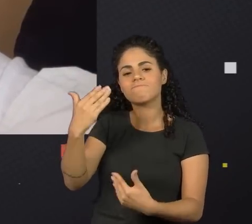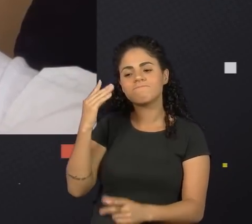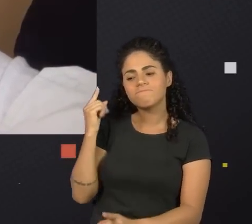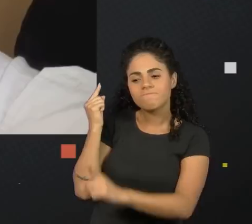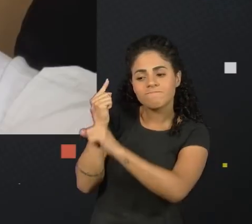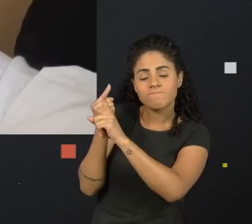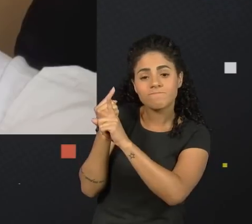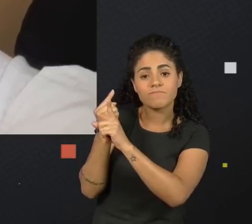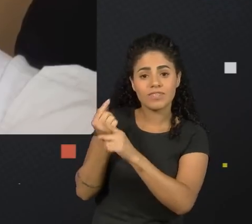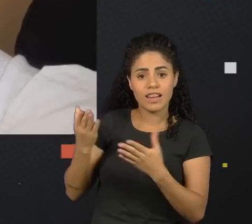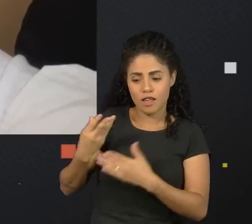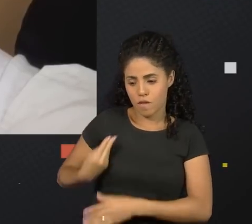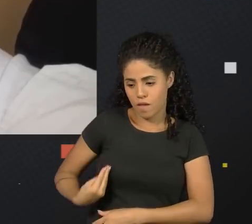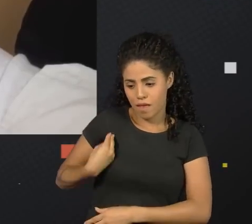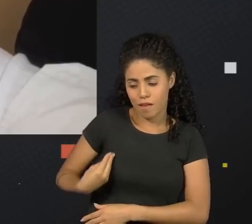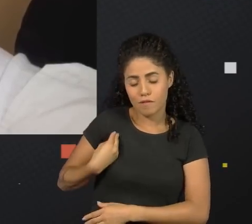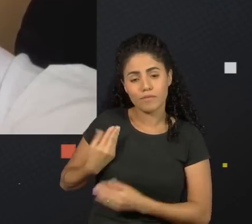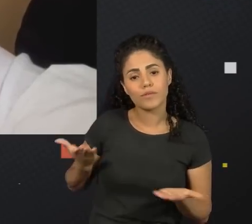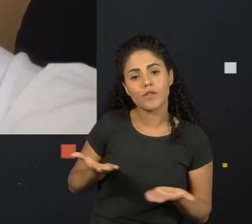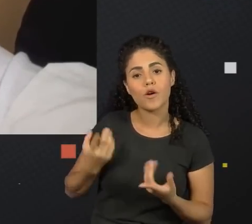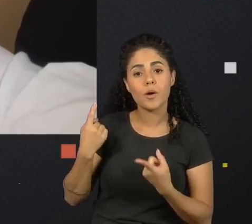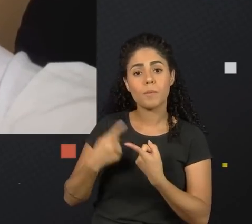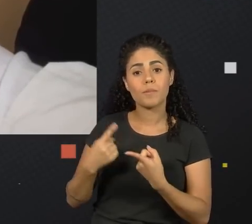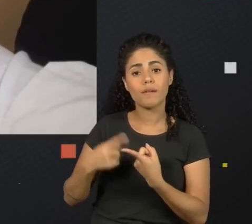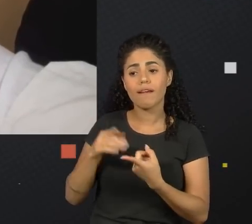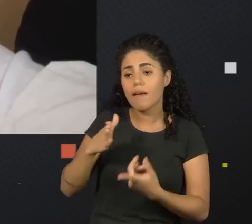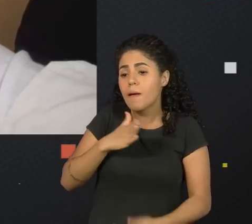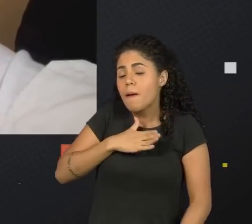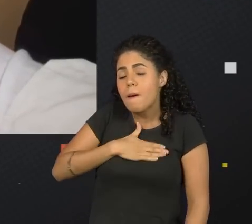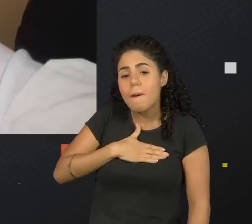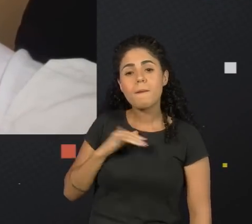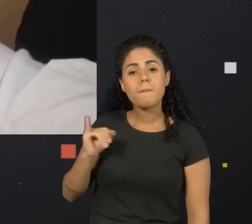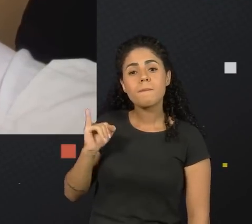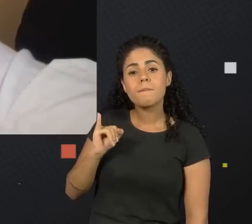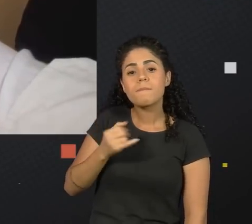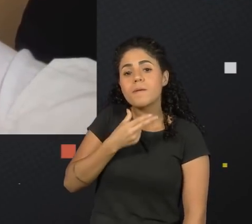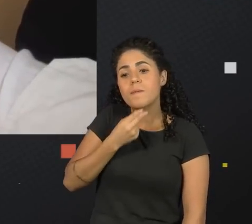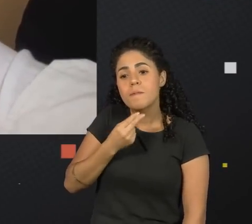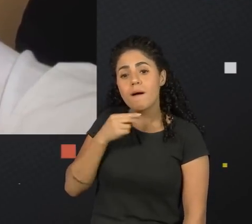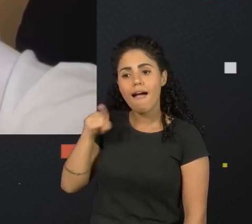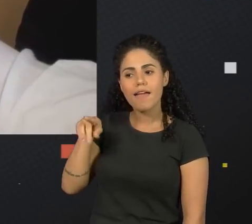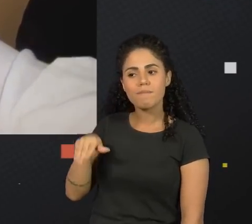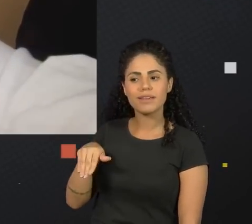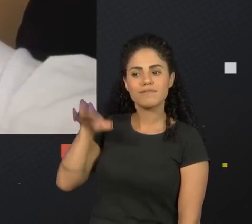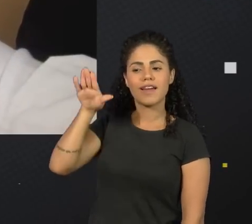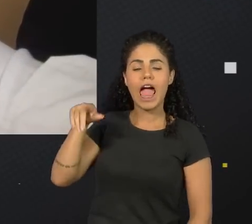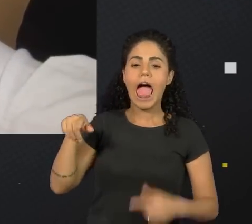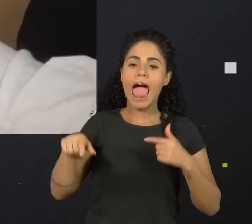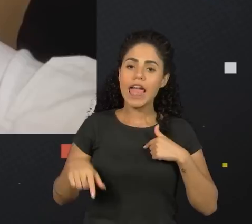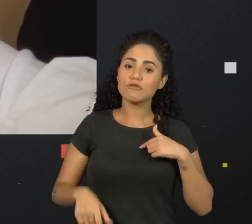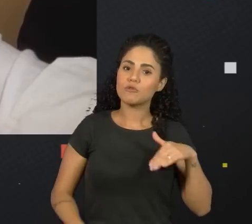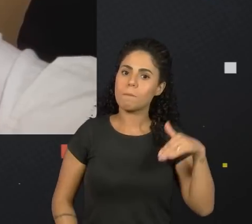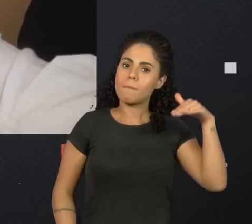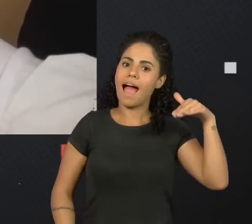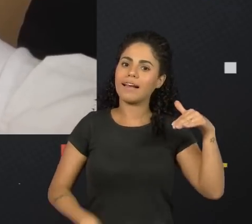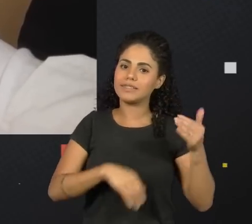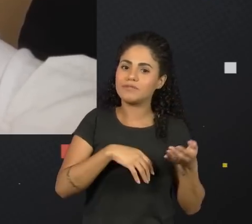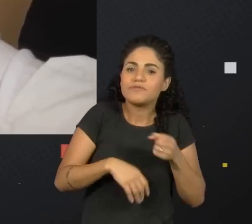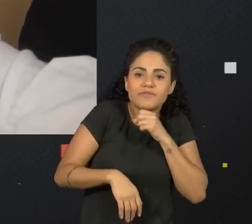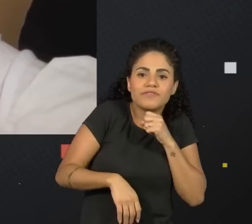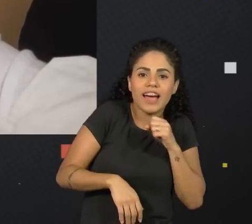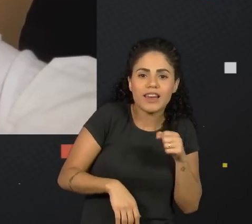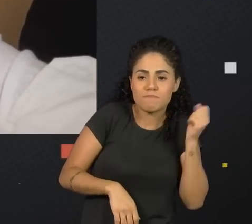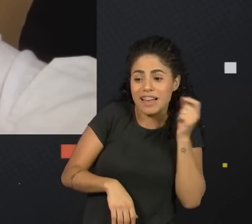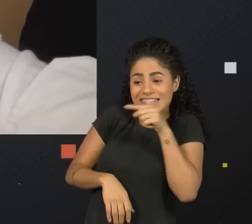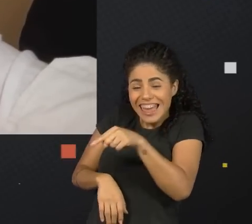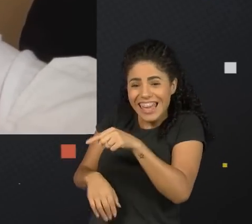encontro nessa vida, porque eu ganhei um irmão mais velho que cuida de mim, apesar de eu ser mais velha que ele, é ele que cuida